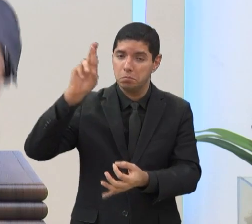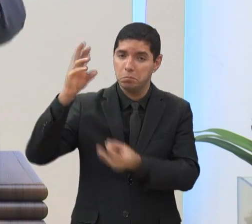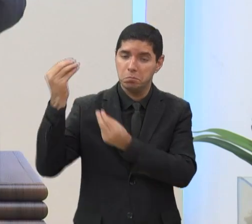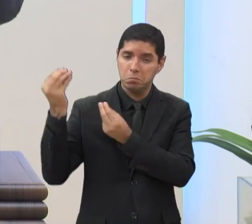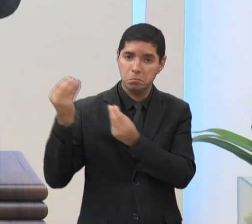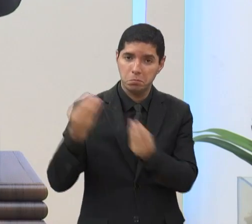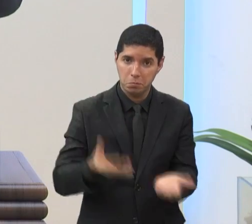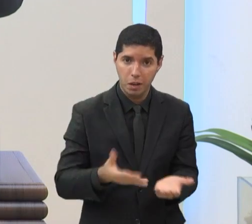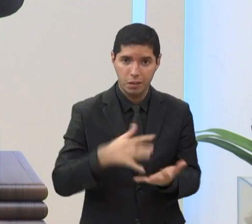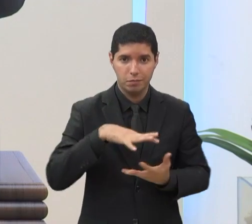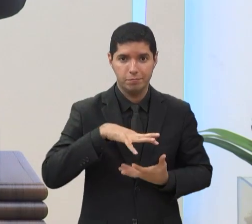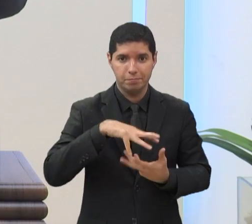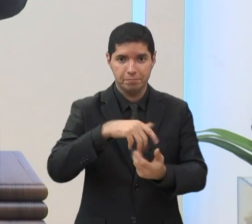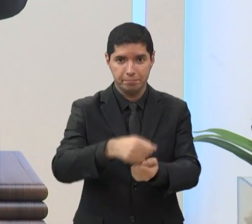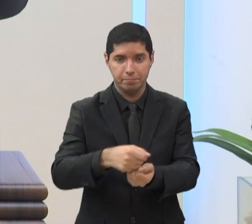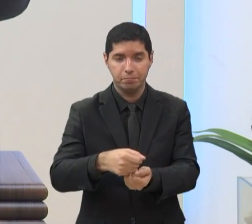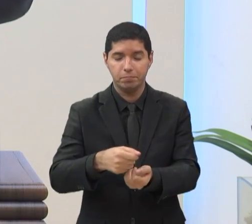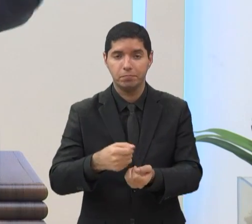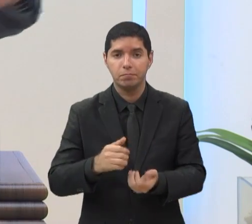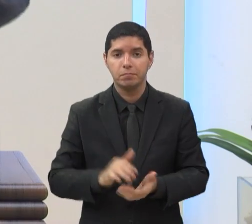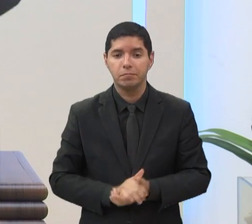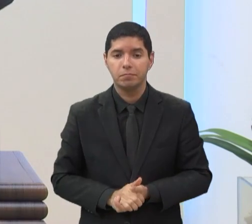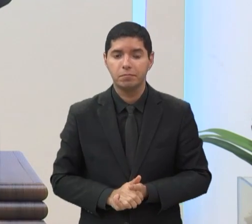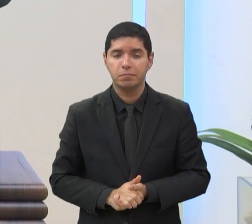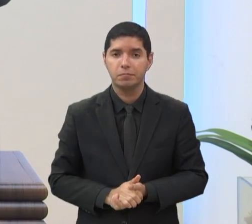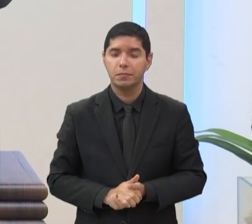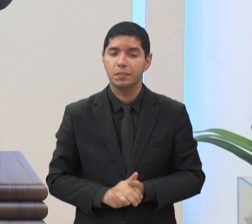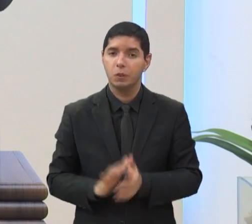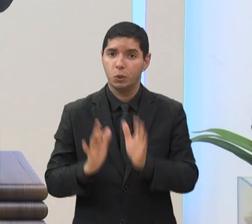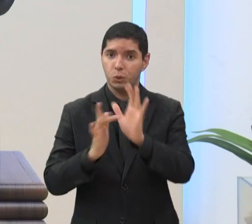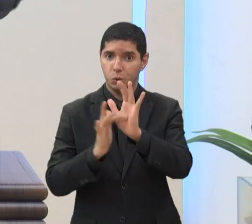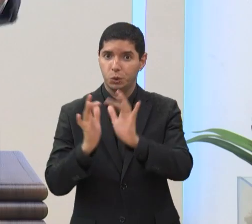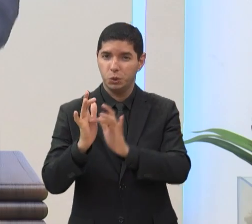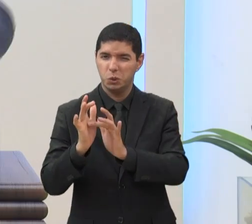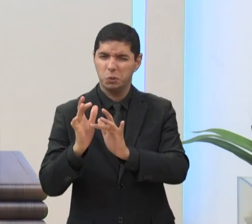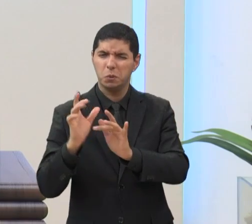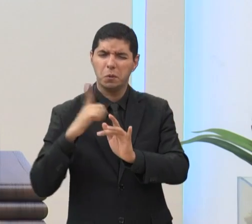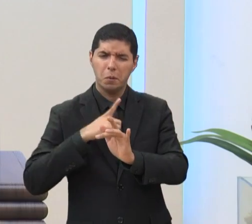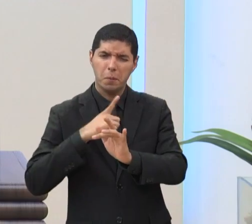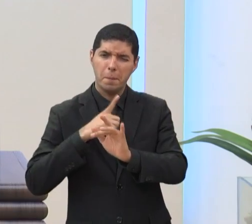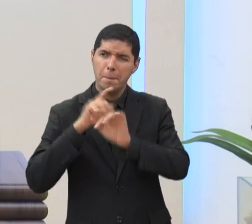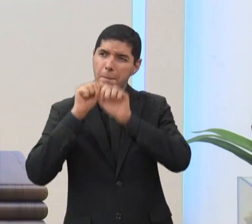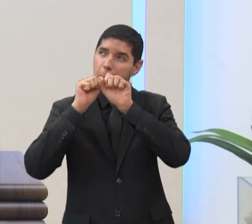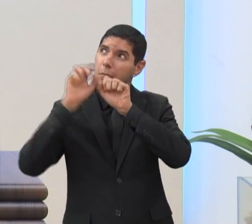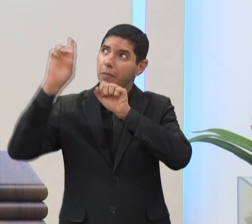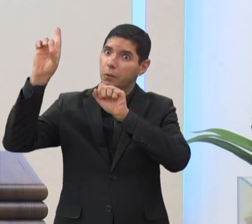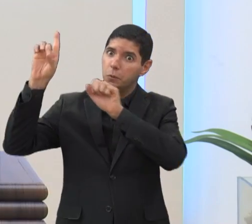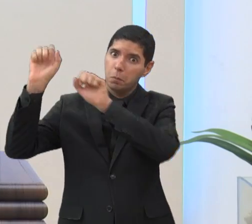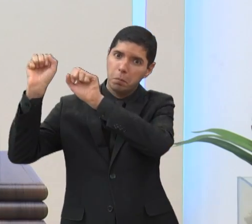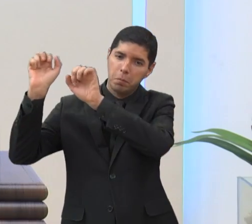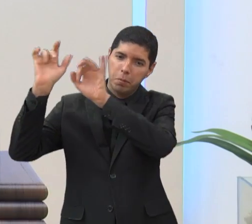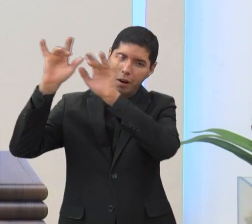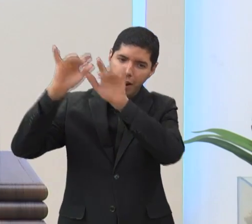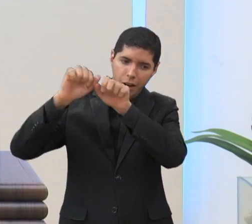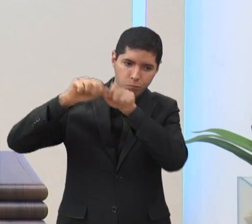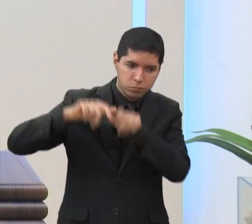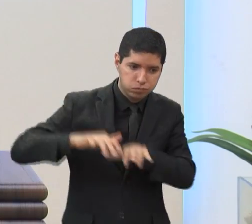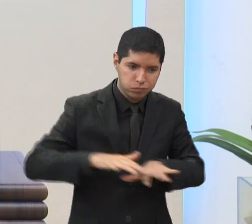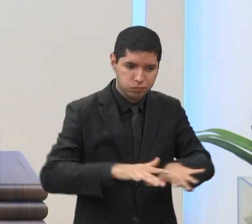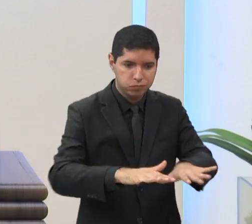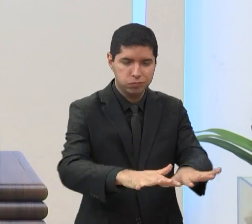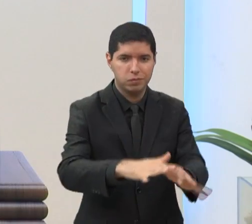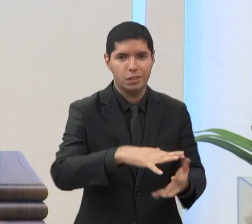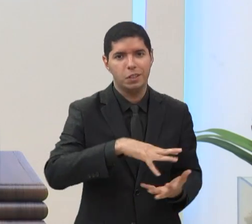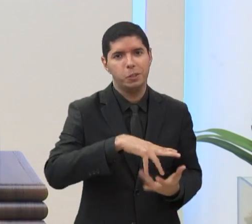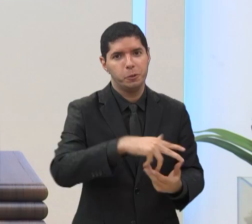Então, em Cristo está toda a bênção da parte de Deus sendo proporcionada